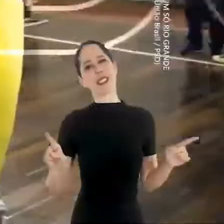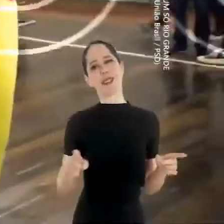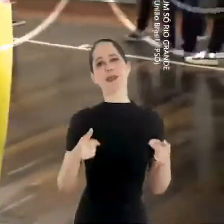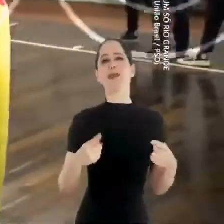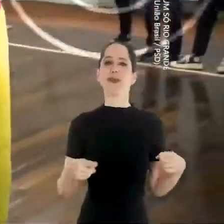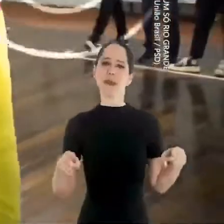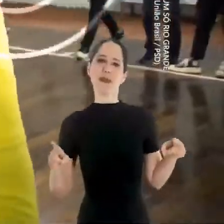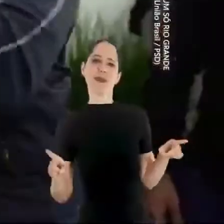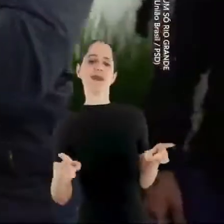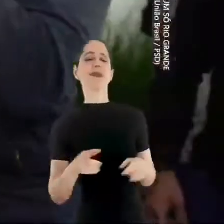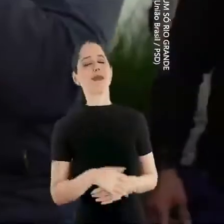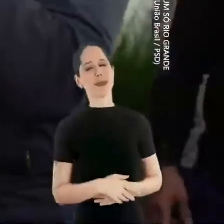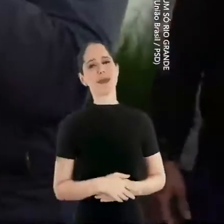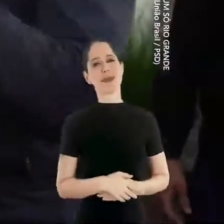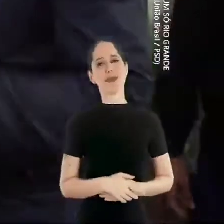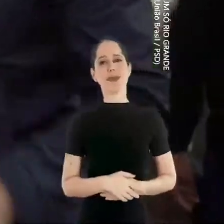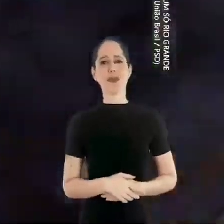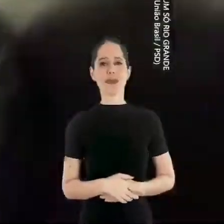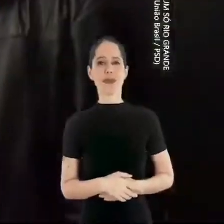Eduardo!